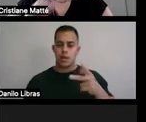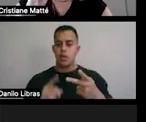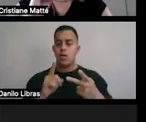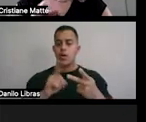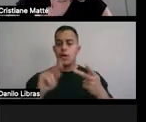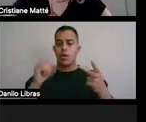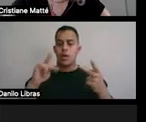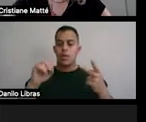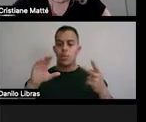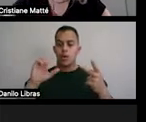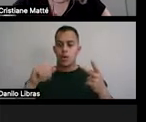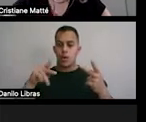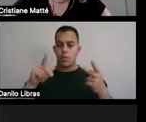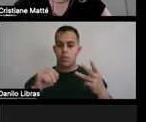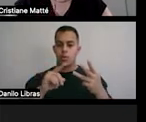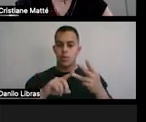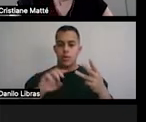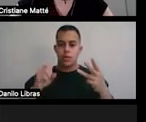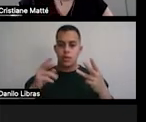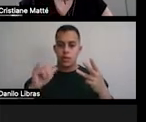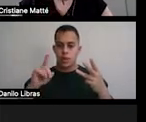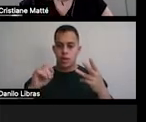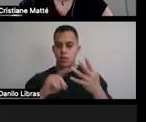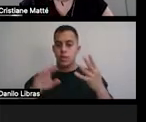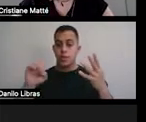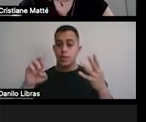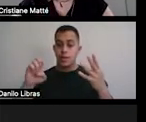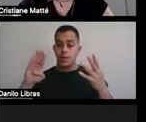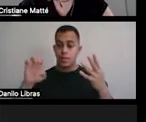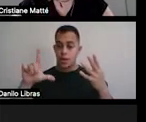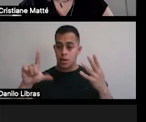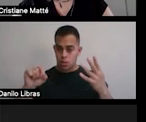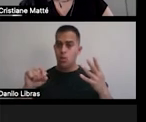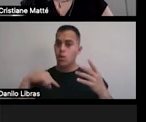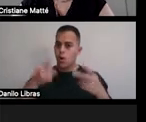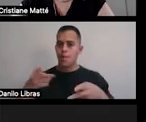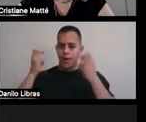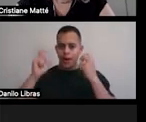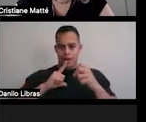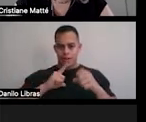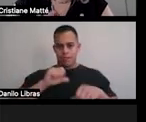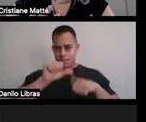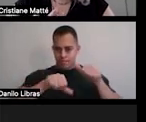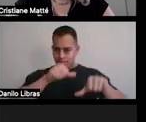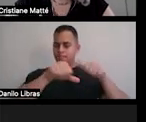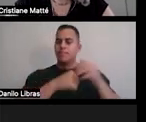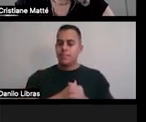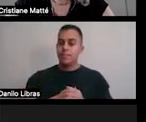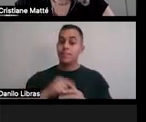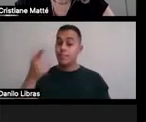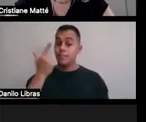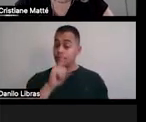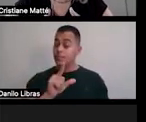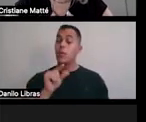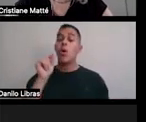cerebelo. Aí a gente já começa a encontrar uma série de alterações. A gente observou um aumento da capacidade